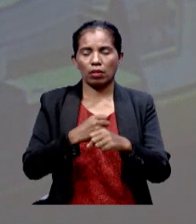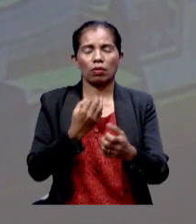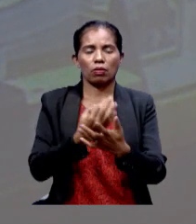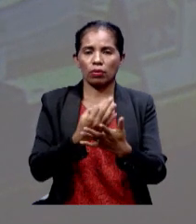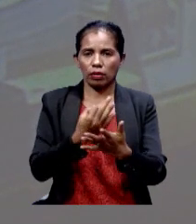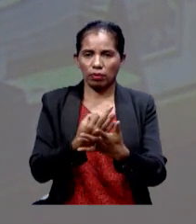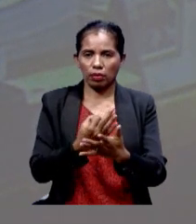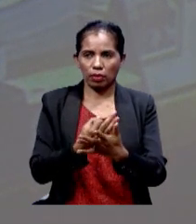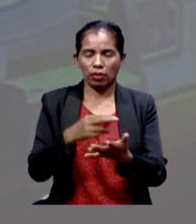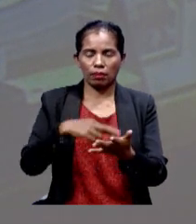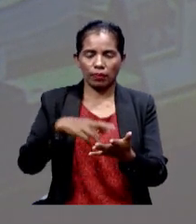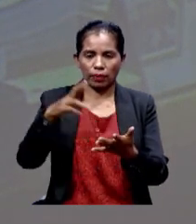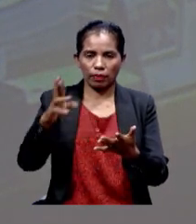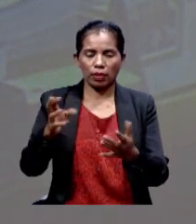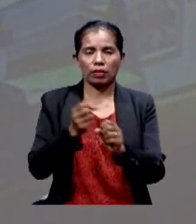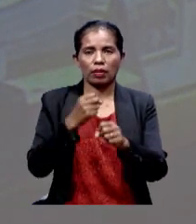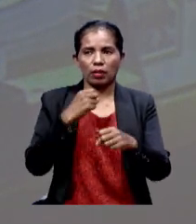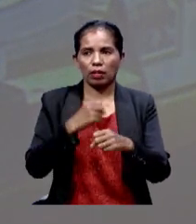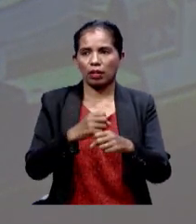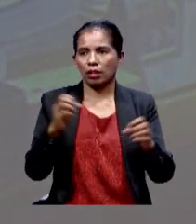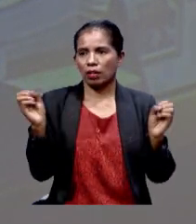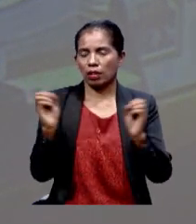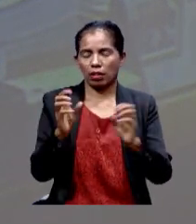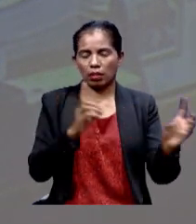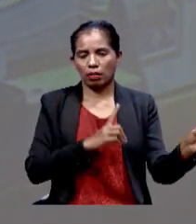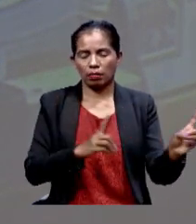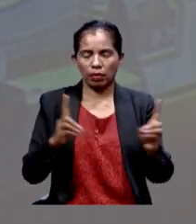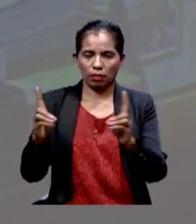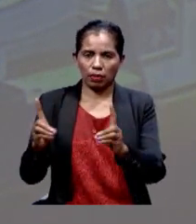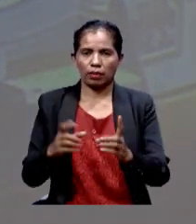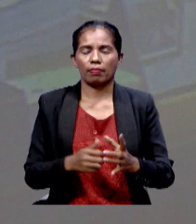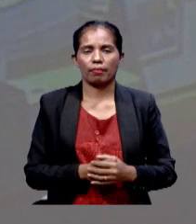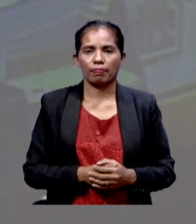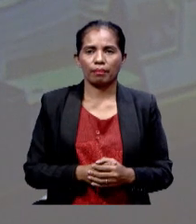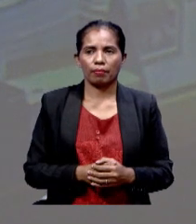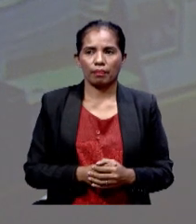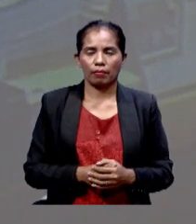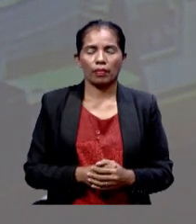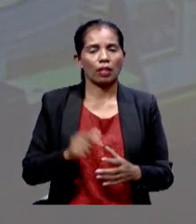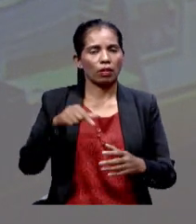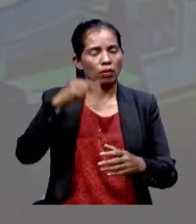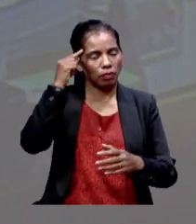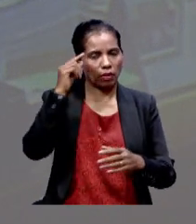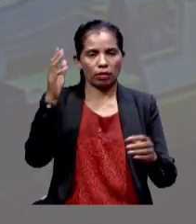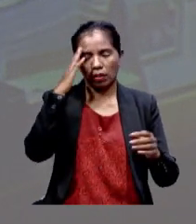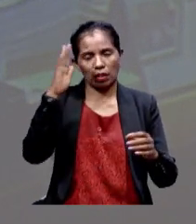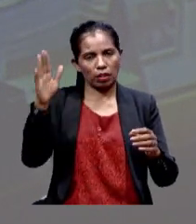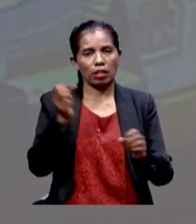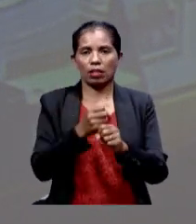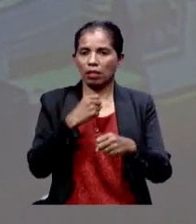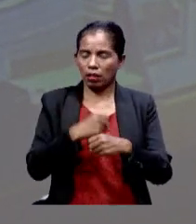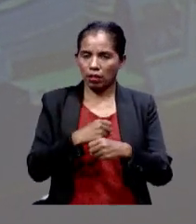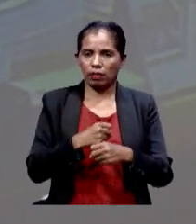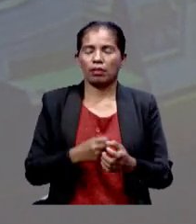ita aprova ba talo boats memas la implementa sa wate presente di data. Será que o governo magla tene halurunik?